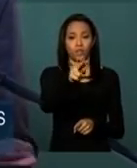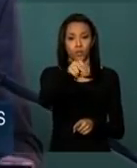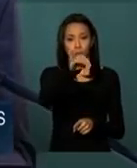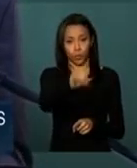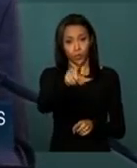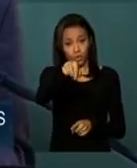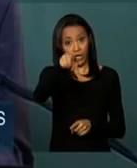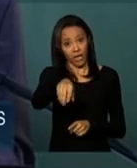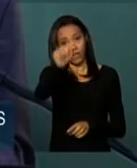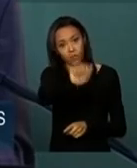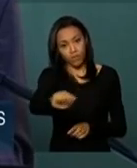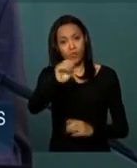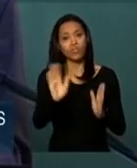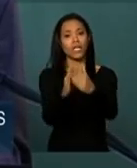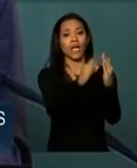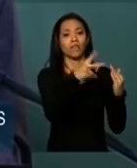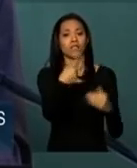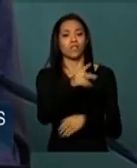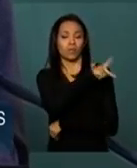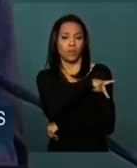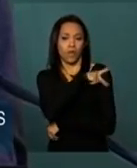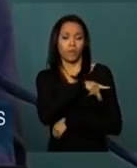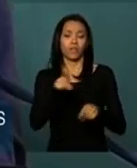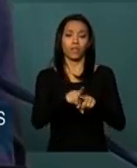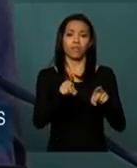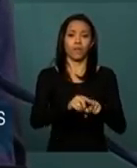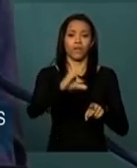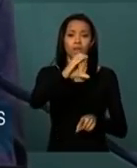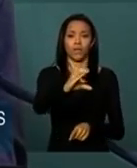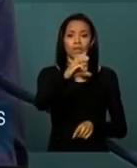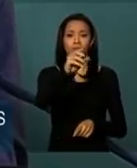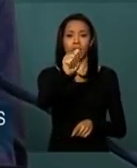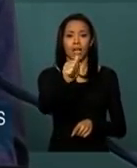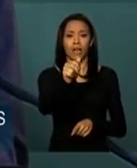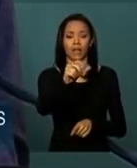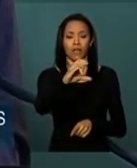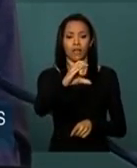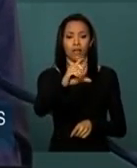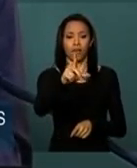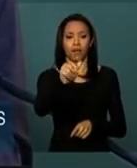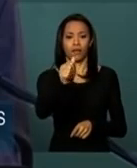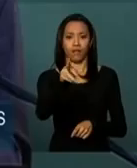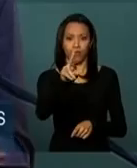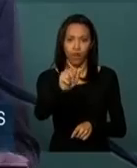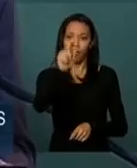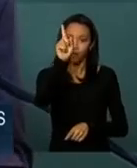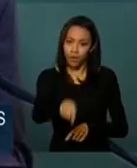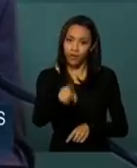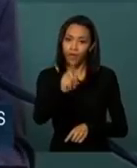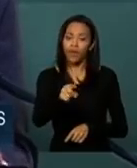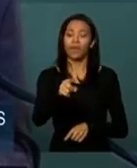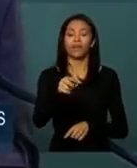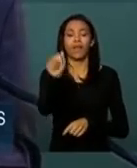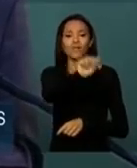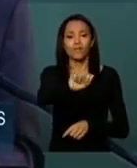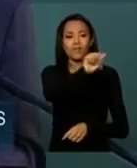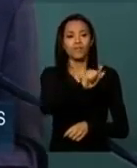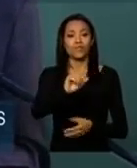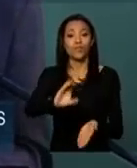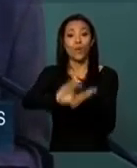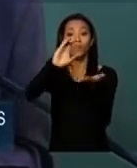de Moradores do Piauí, a Clara de Aquino, da Federação de Associações de Moradores e Conselhos Comunitários do